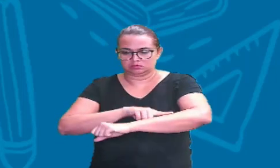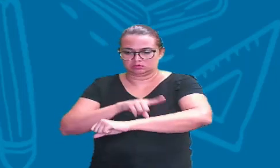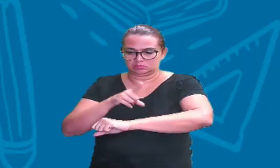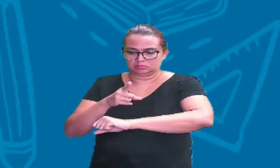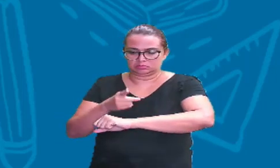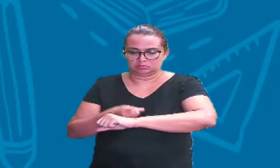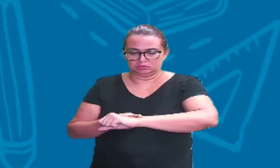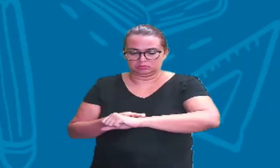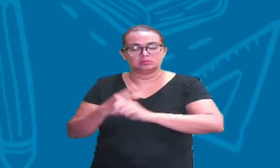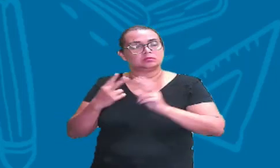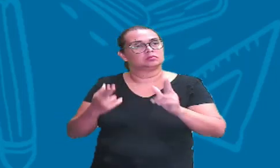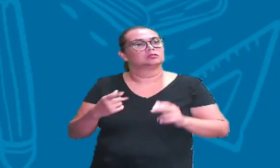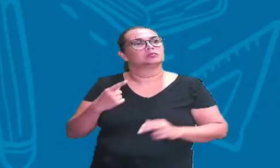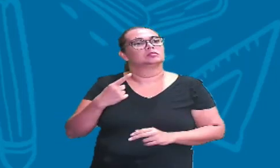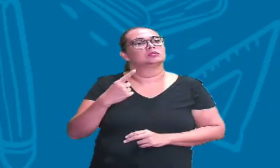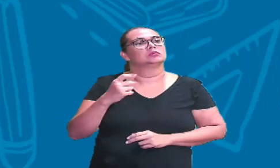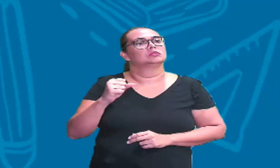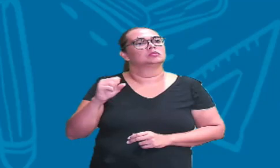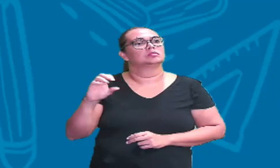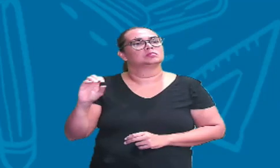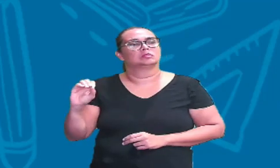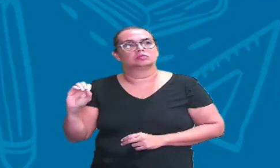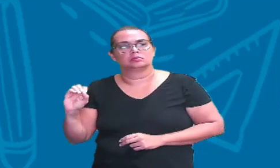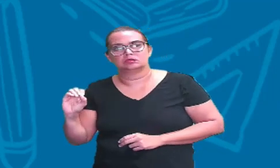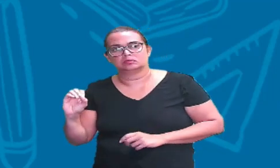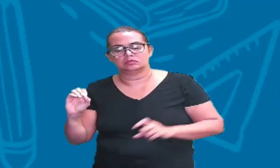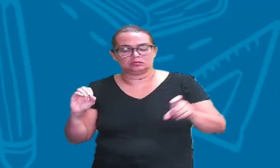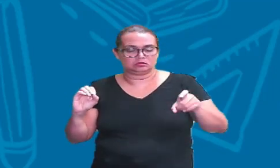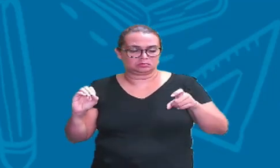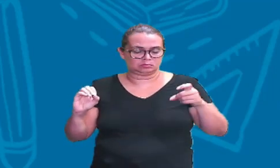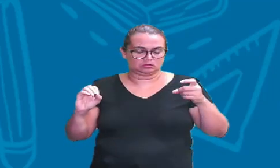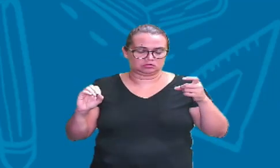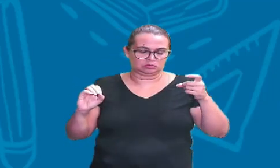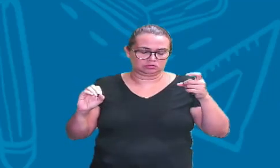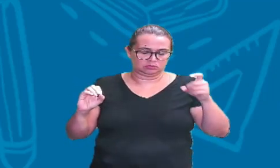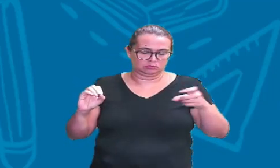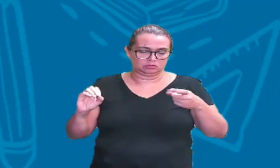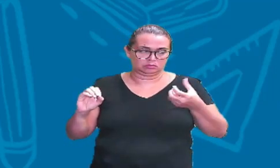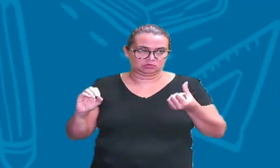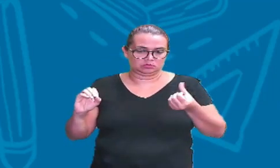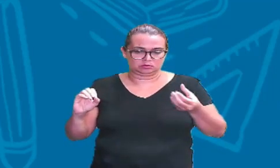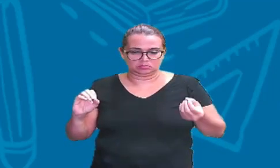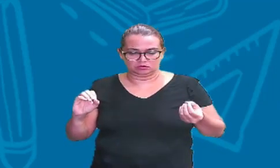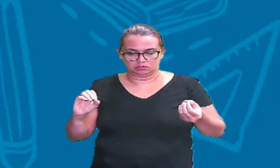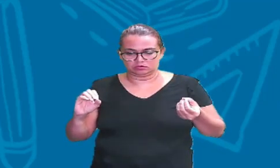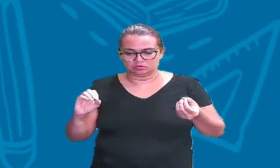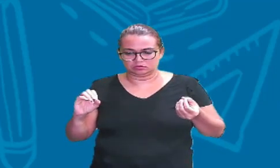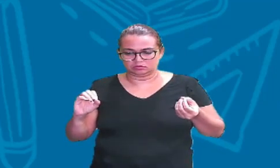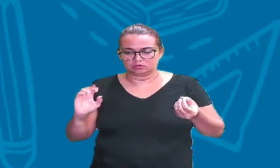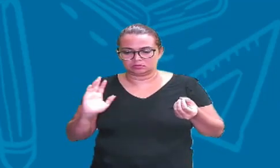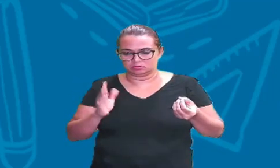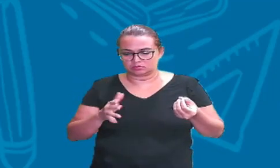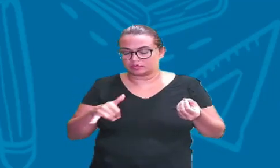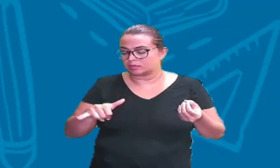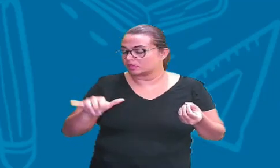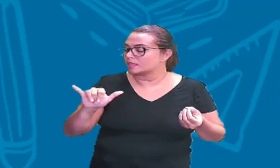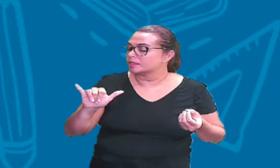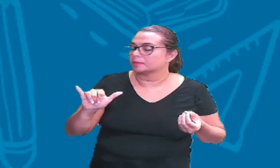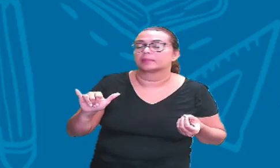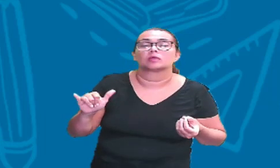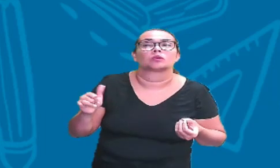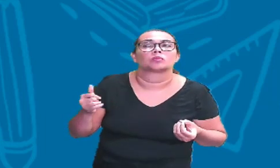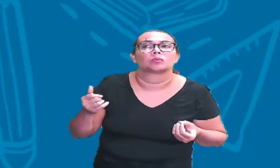vale 180. Se x é 60, quanto é que vale y para